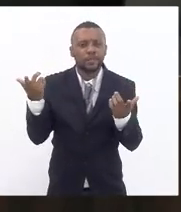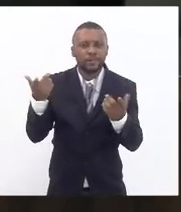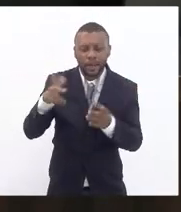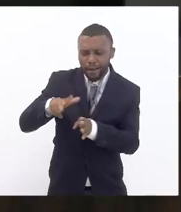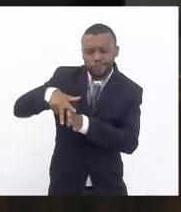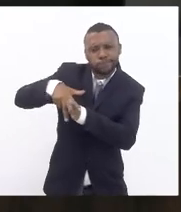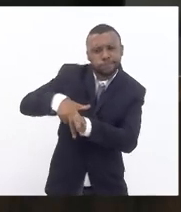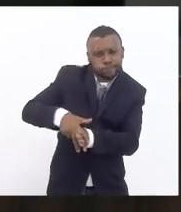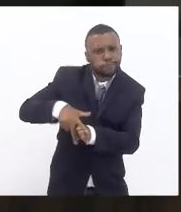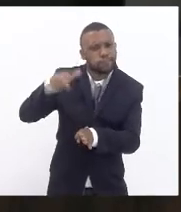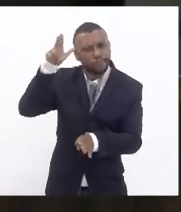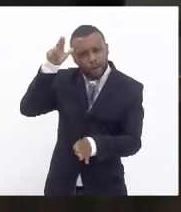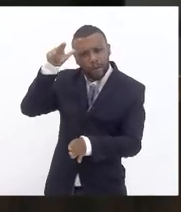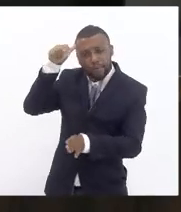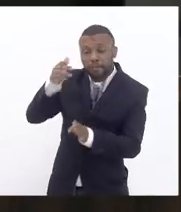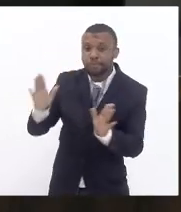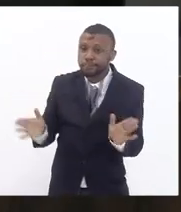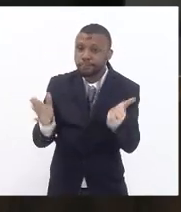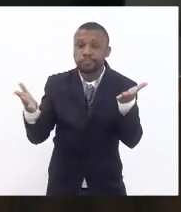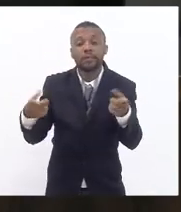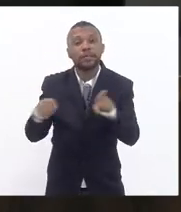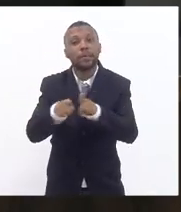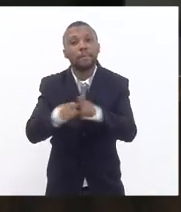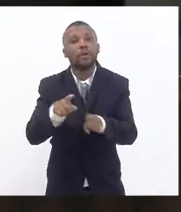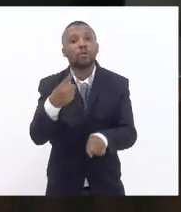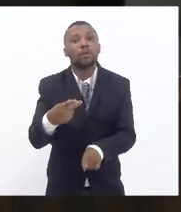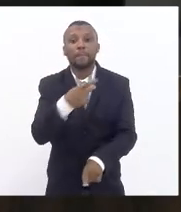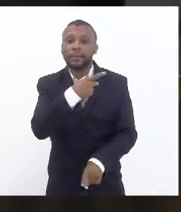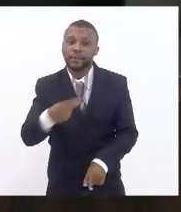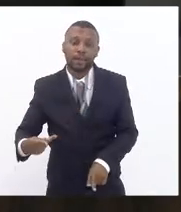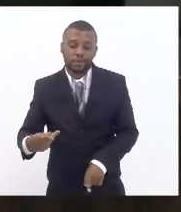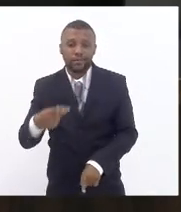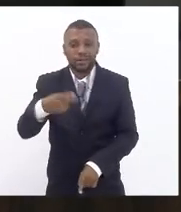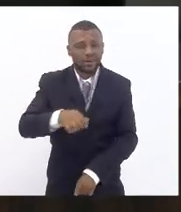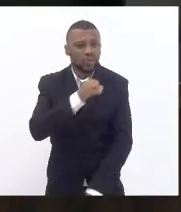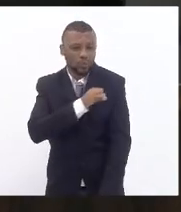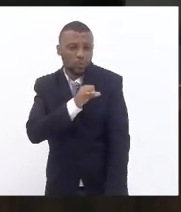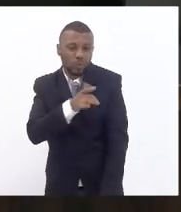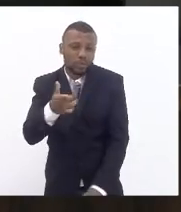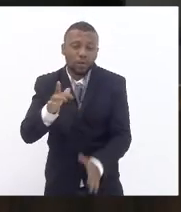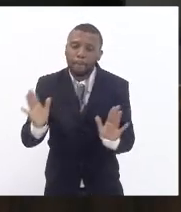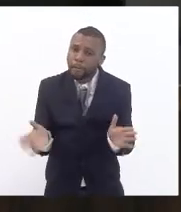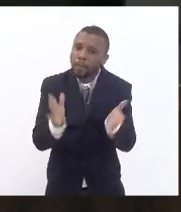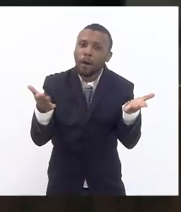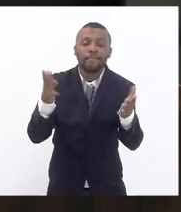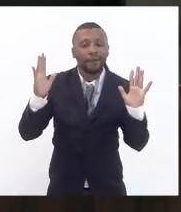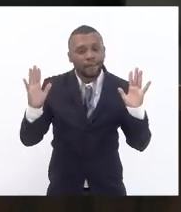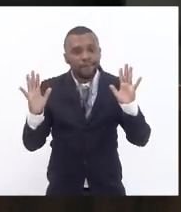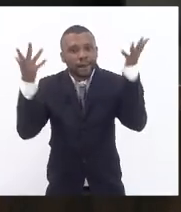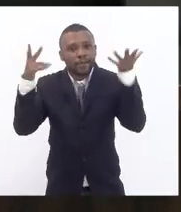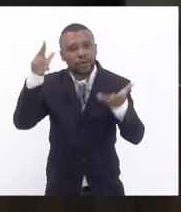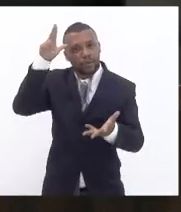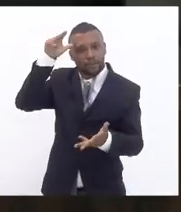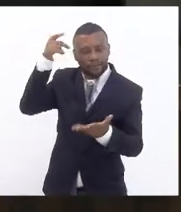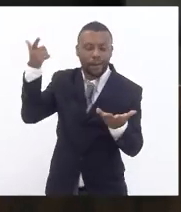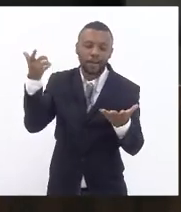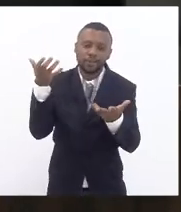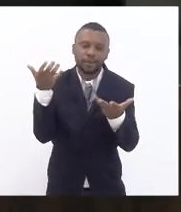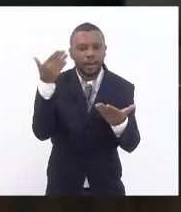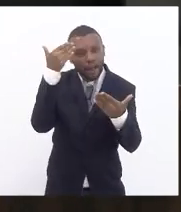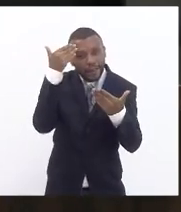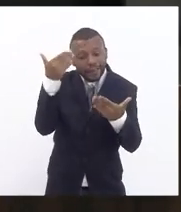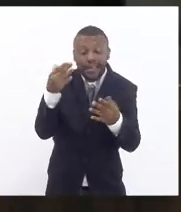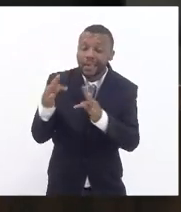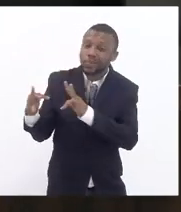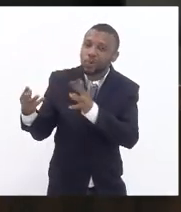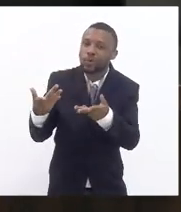é um dos que promove uma das maiores cavalgadas do estado do Rio de Janeiro. Então, eu quero agradecer a todos o carinho pela aprovação do